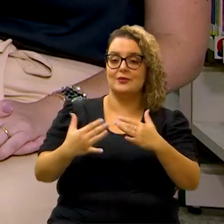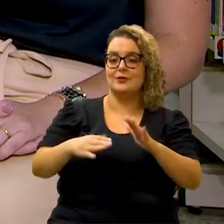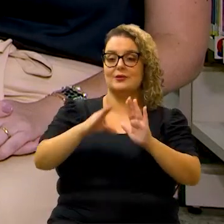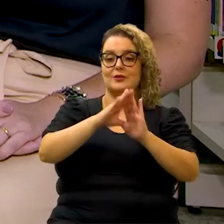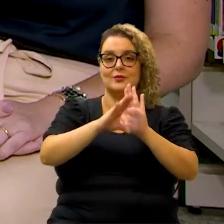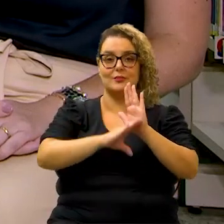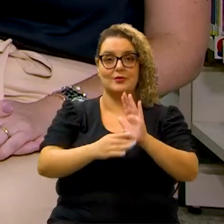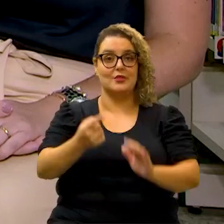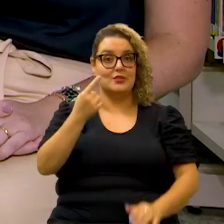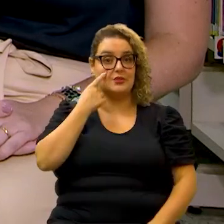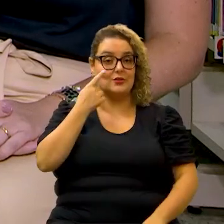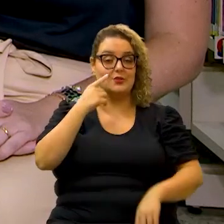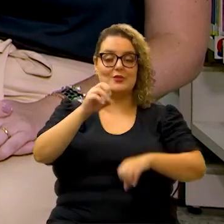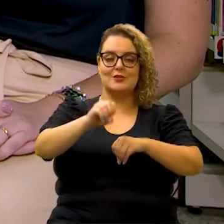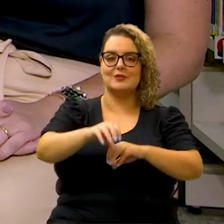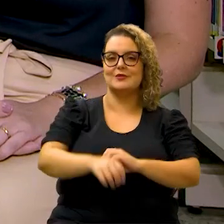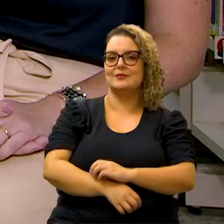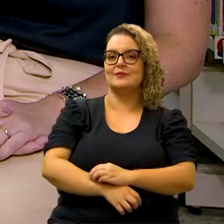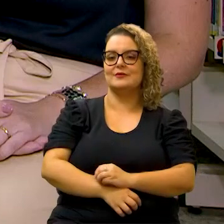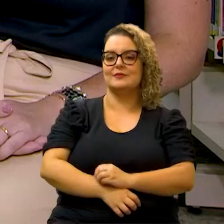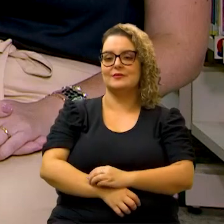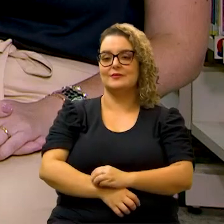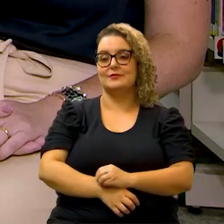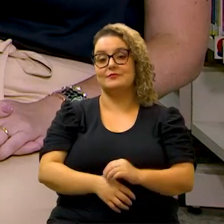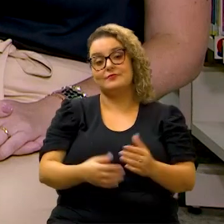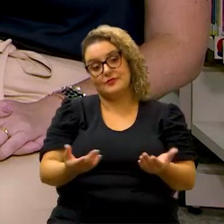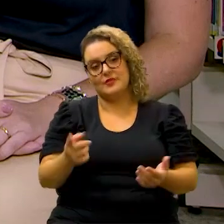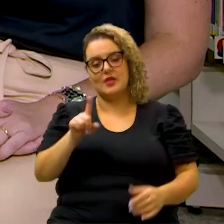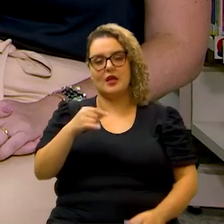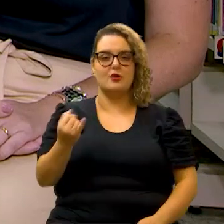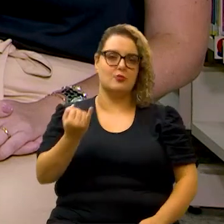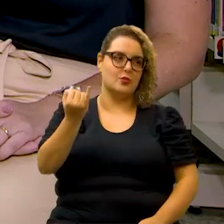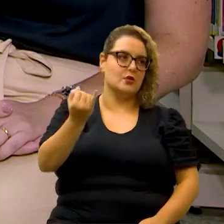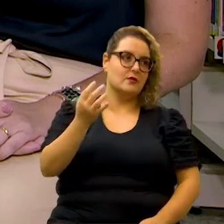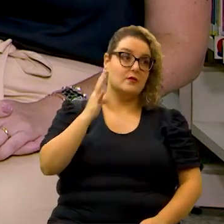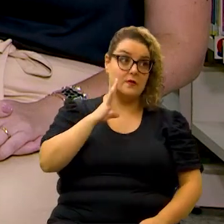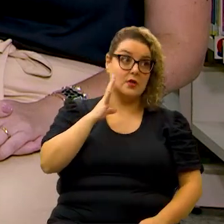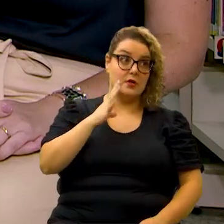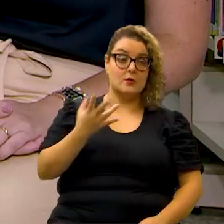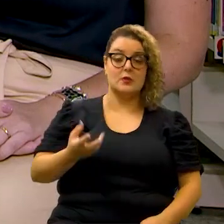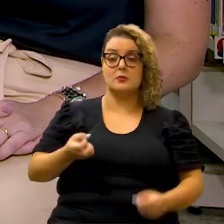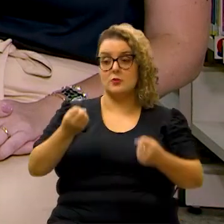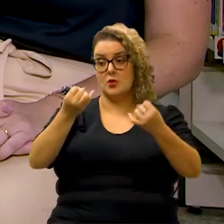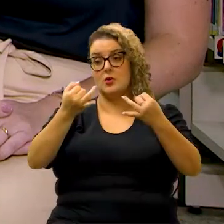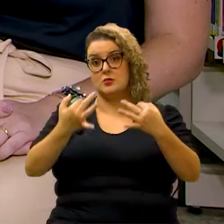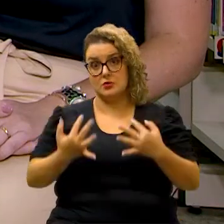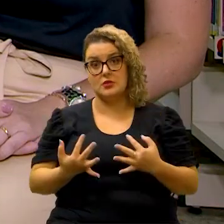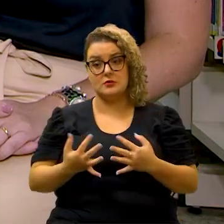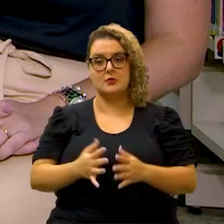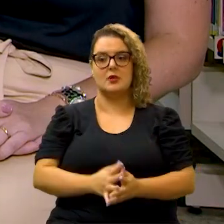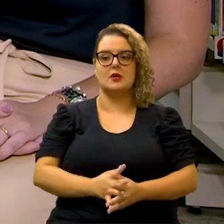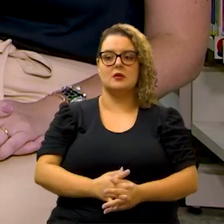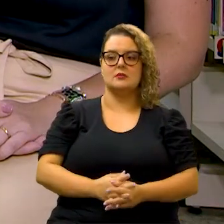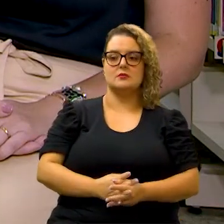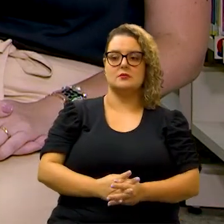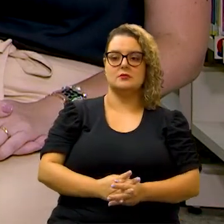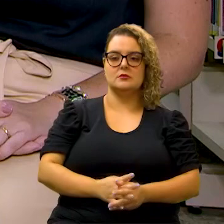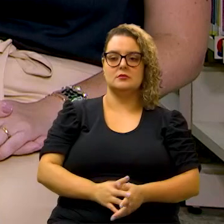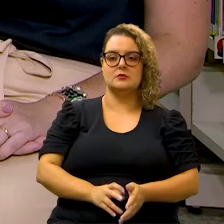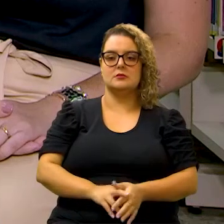né? Acompanhando a gente, assistindo ao quadro De Olho na Educação? E é importante, foi muito legal os